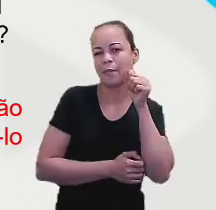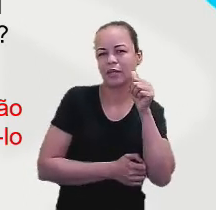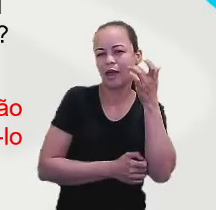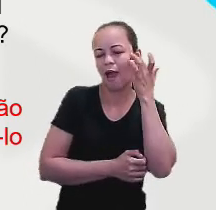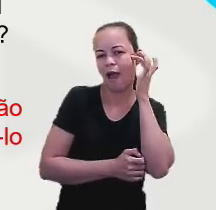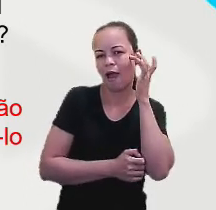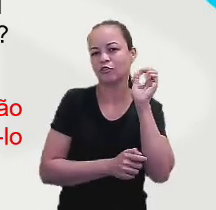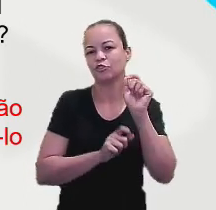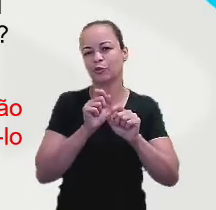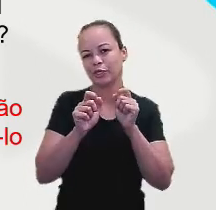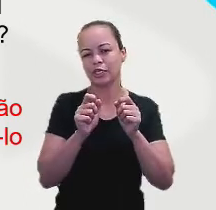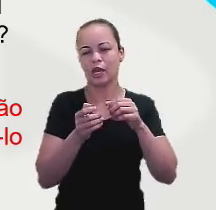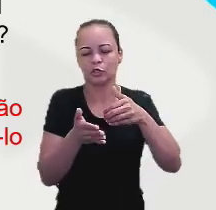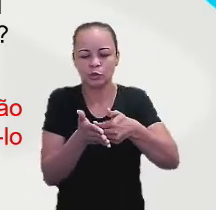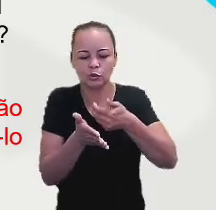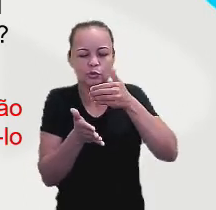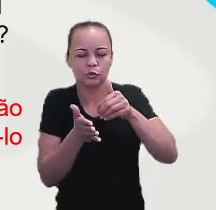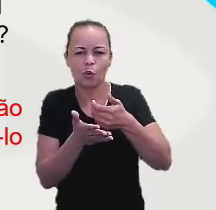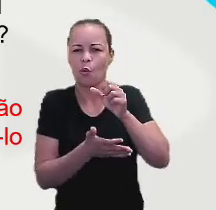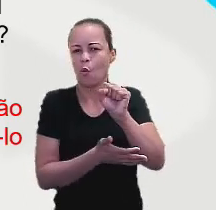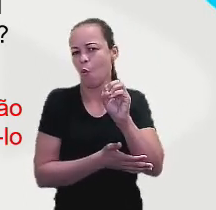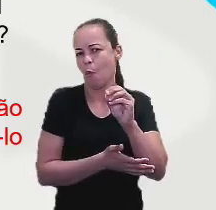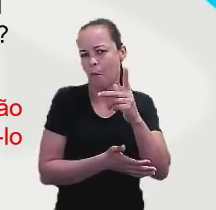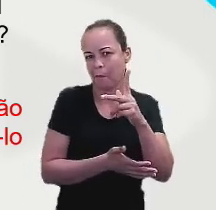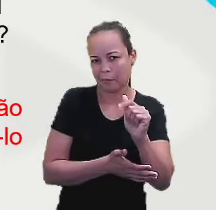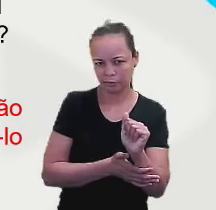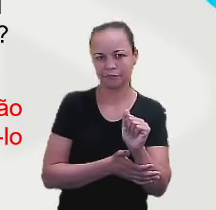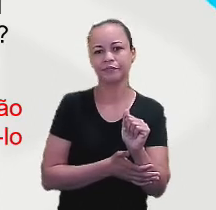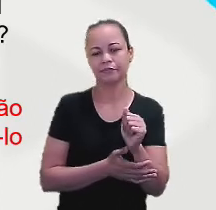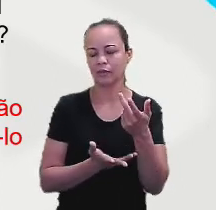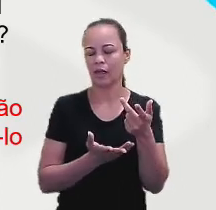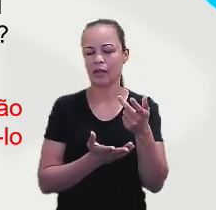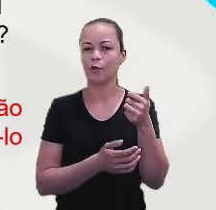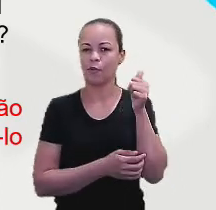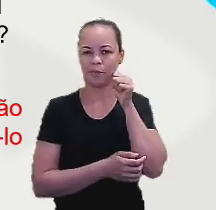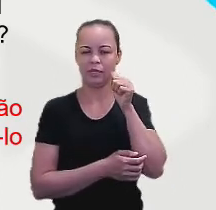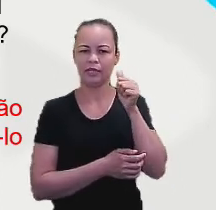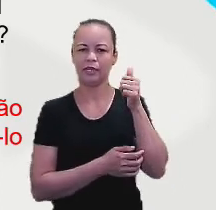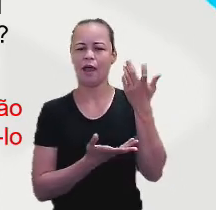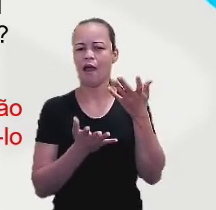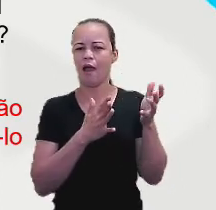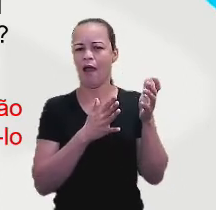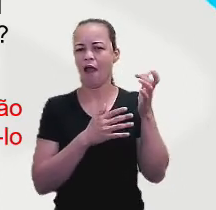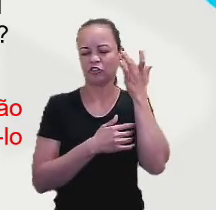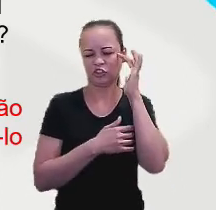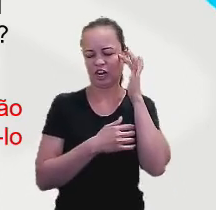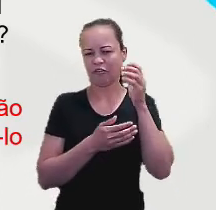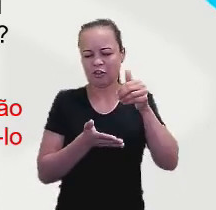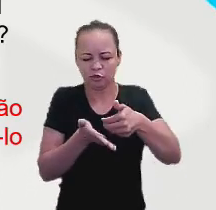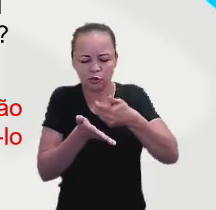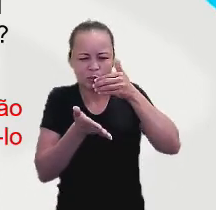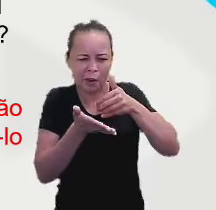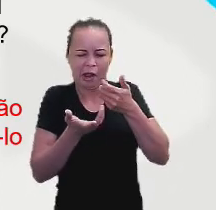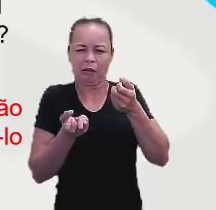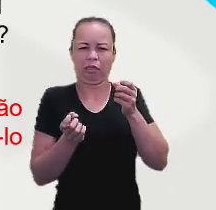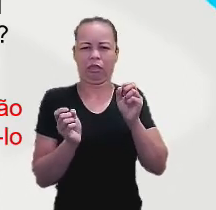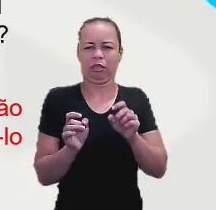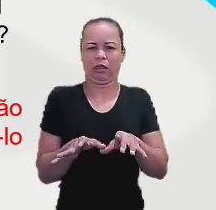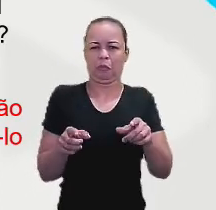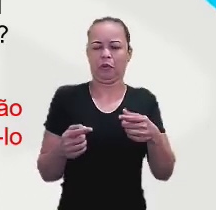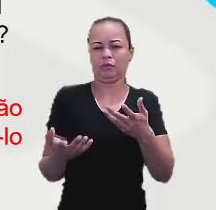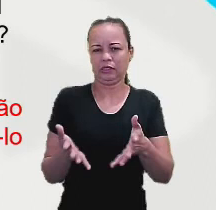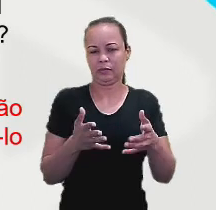não gostar de sopa, ela achava que era um prato, né, uma porcaria repugnante. Então, por ela achar isso, deveria estar ali